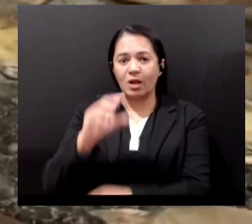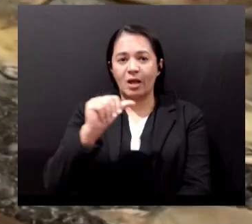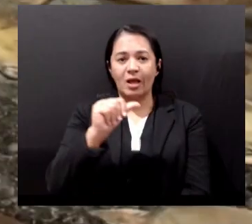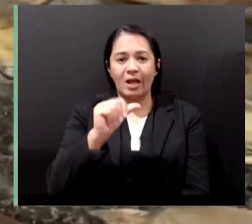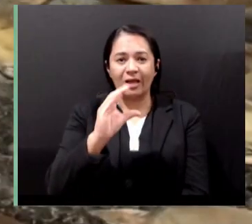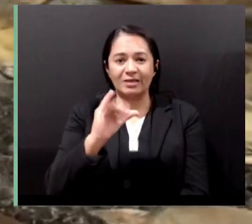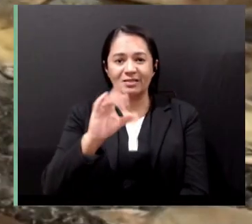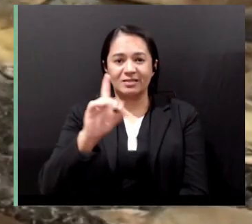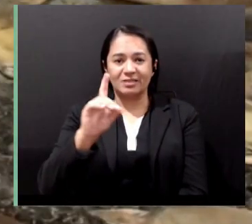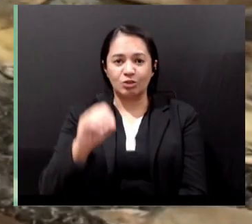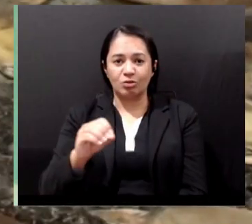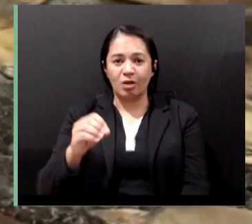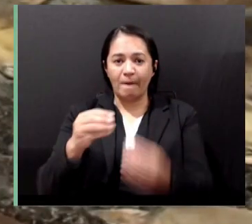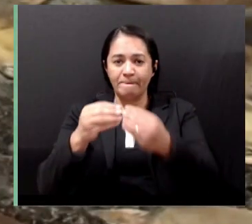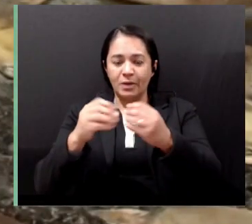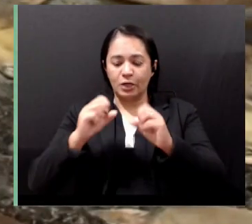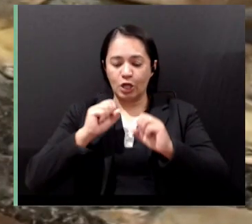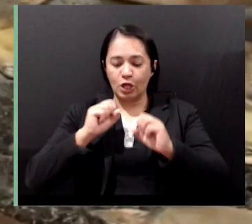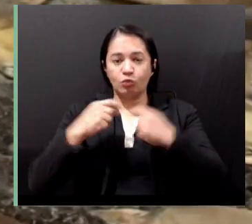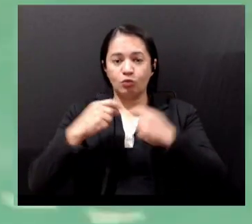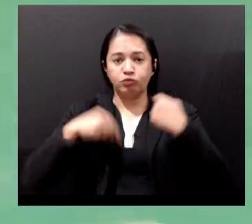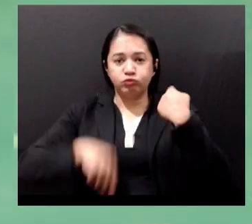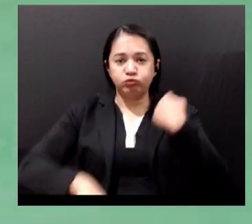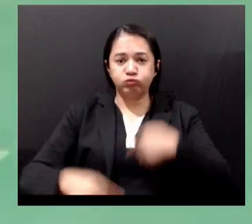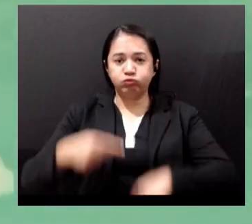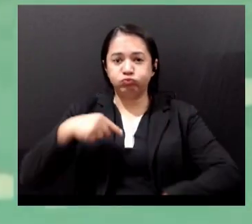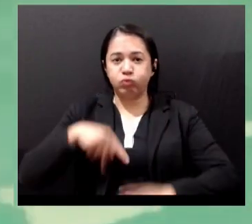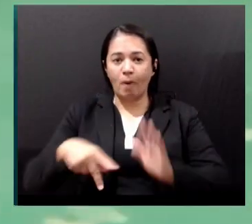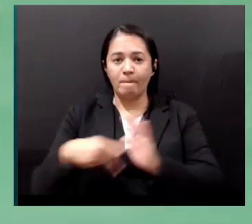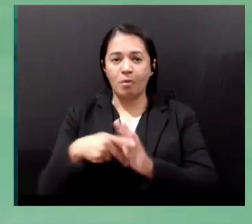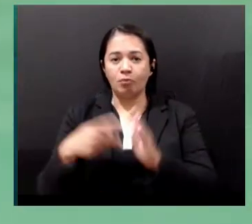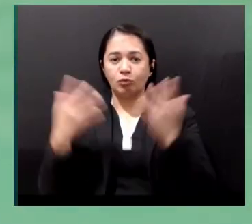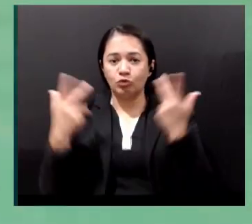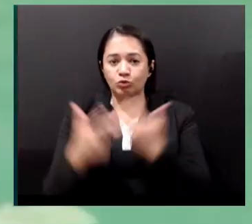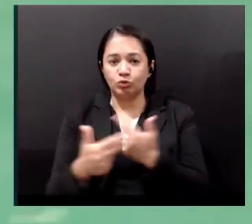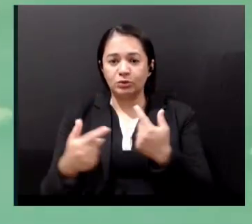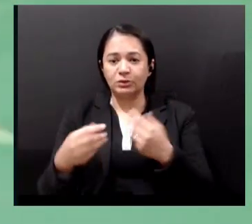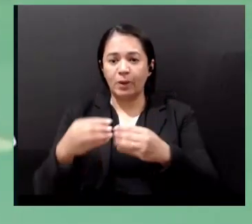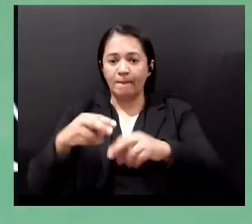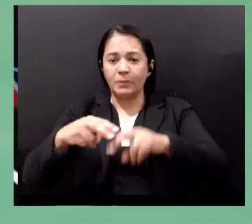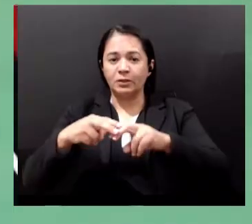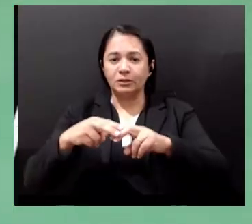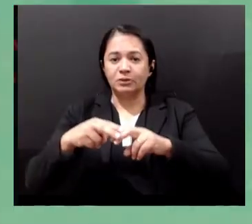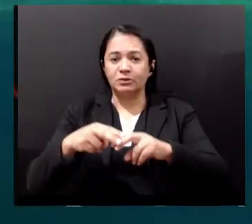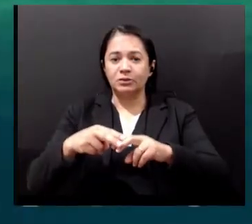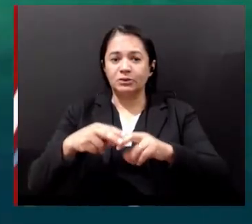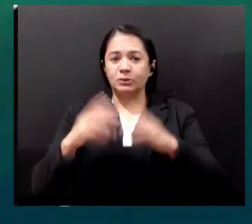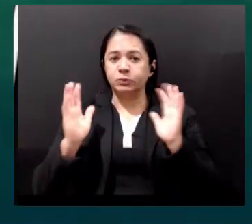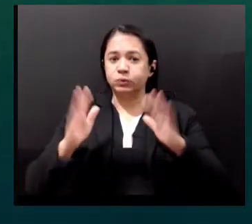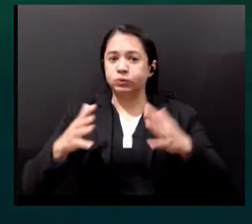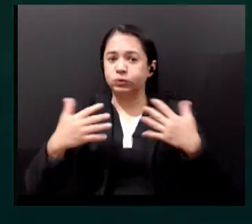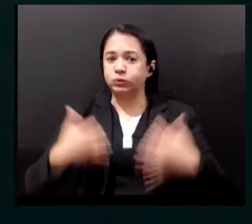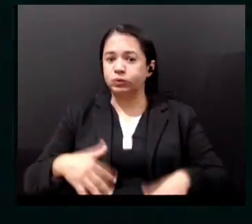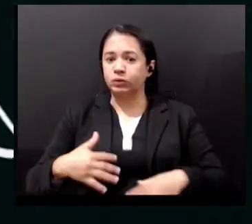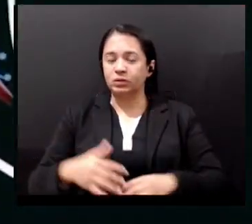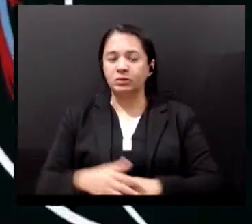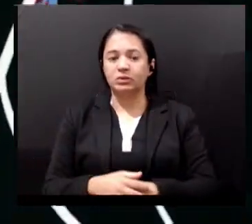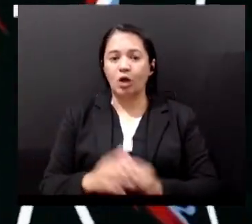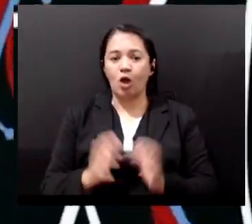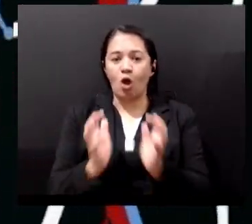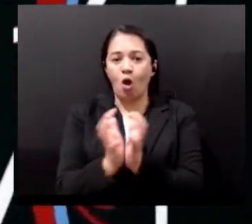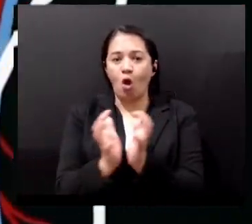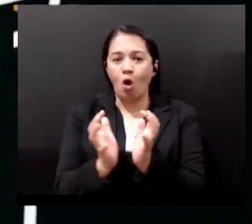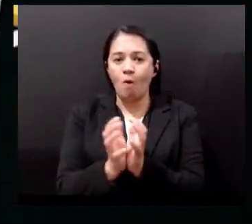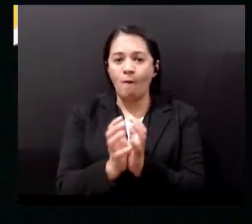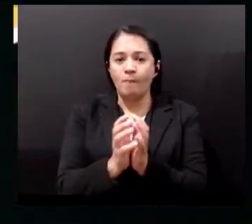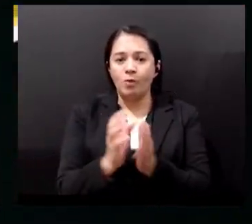ácido domoico, ataca o sistema nervoso dos animais, provocando um dos piores surtos já vistos.